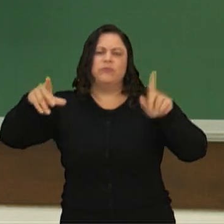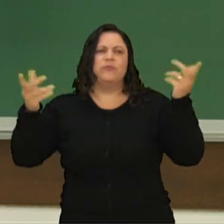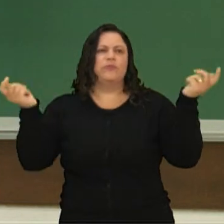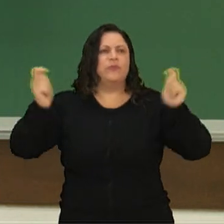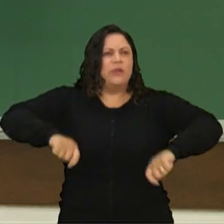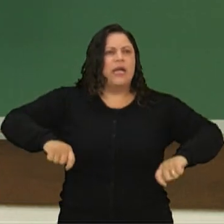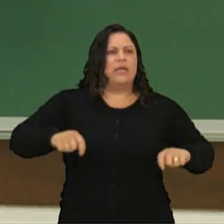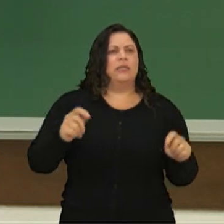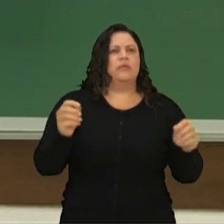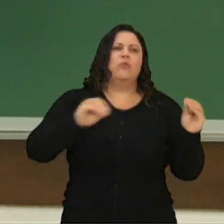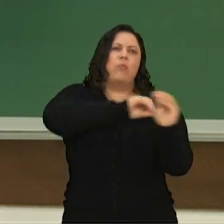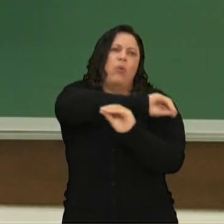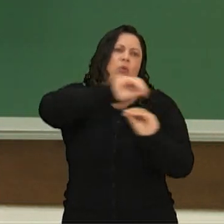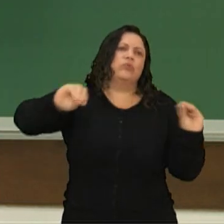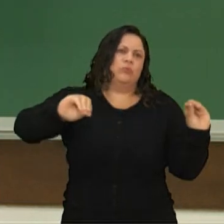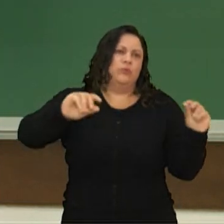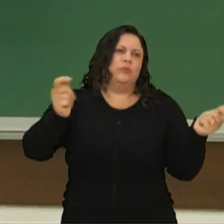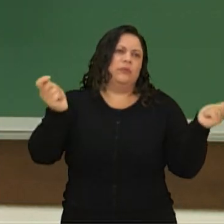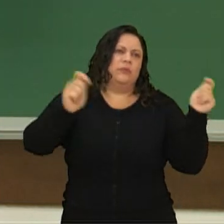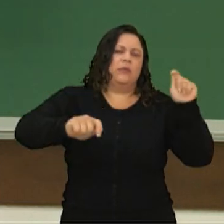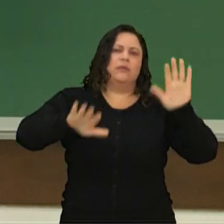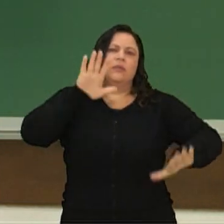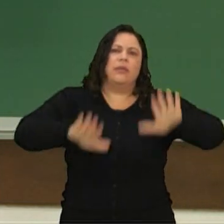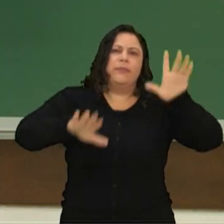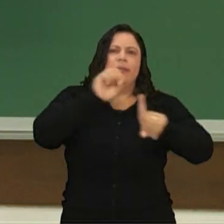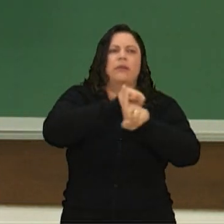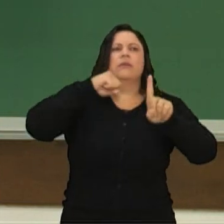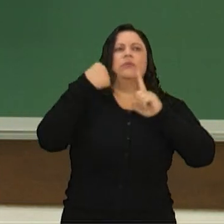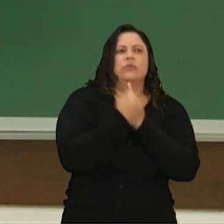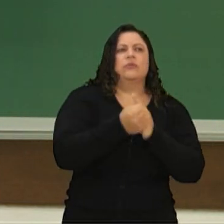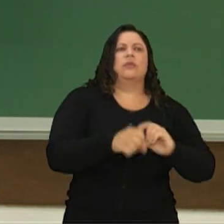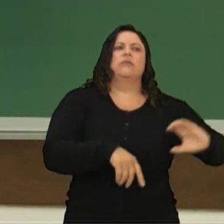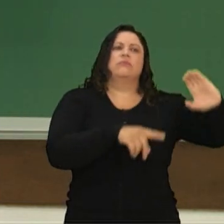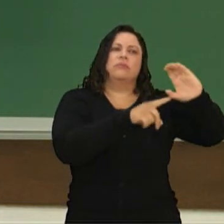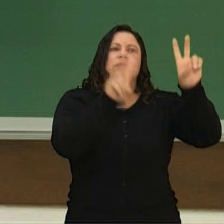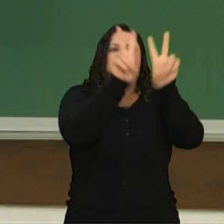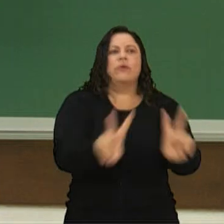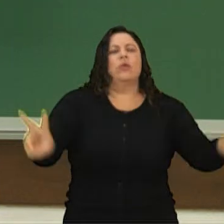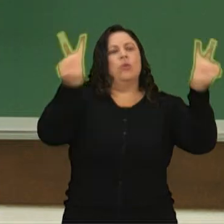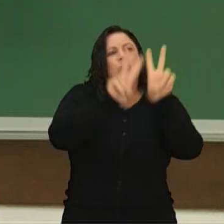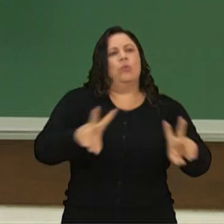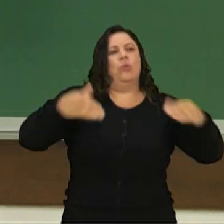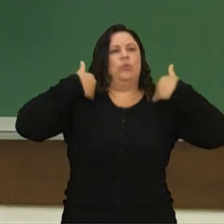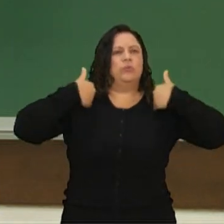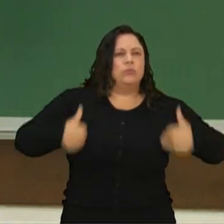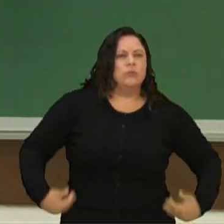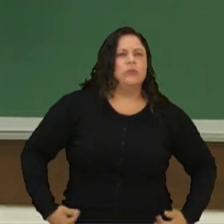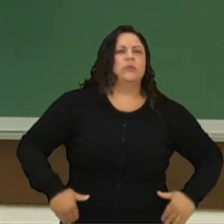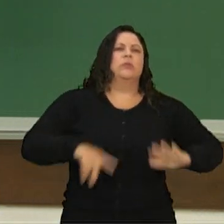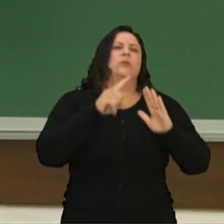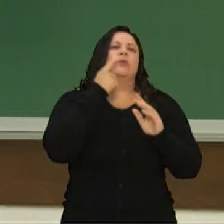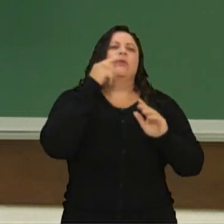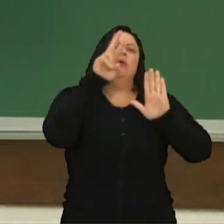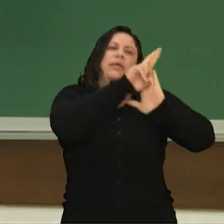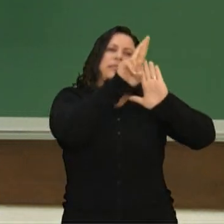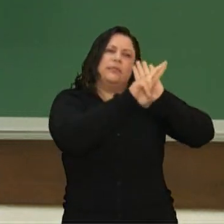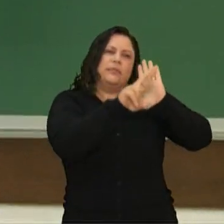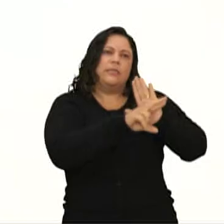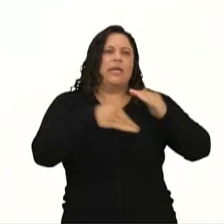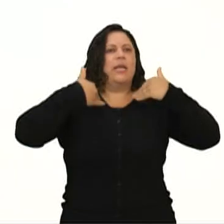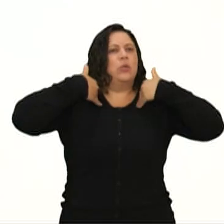conduta são a mesma coisa? Ou letra D, todas as alternativas estão corretas? Vou deixar um tempo para você responder, em seguida voltamos com a